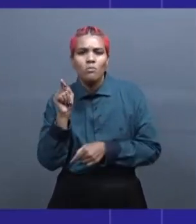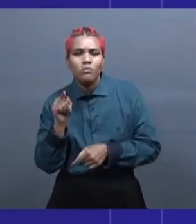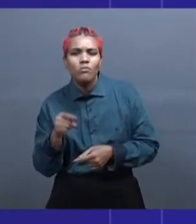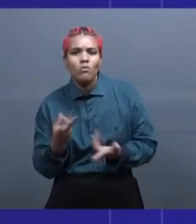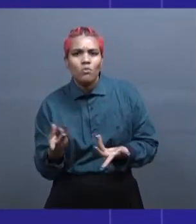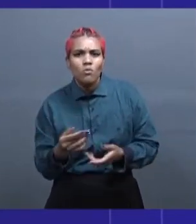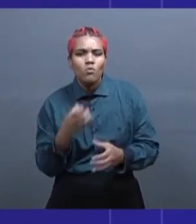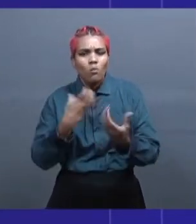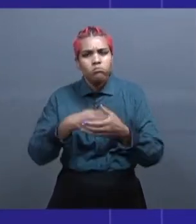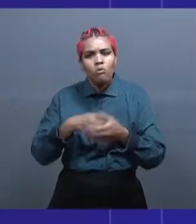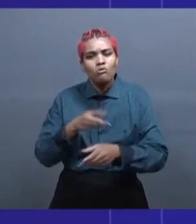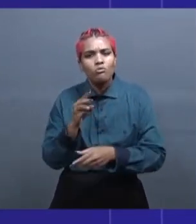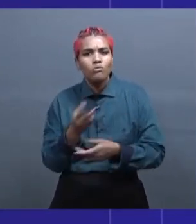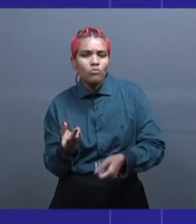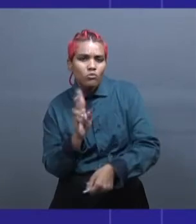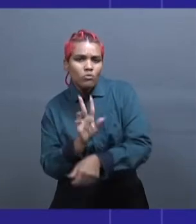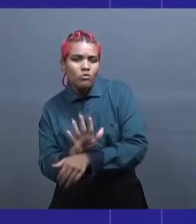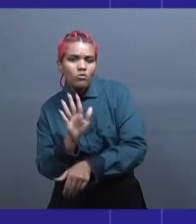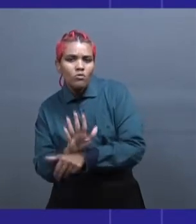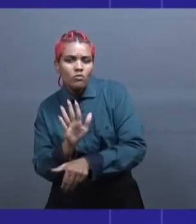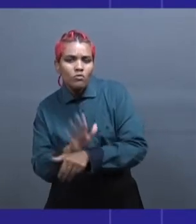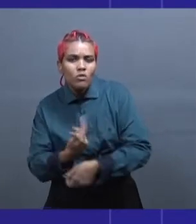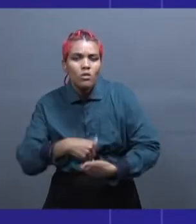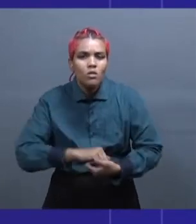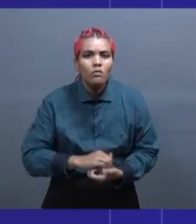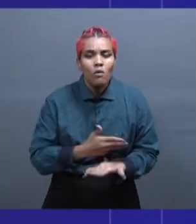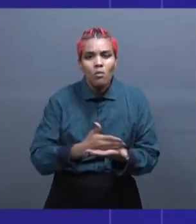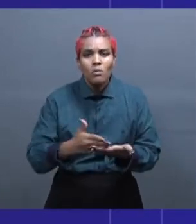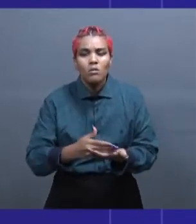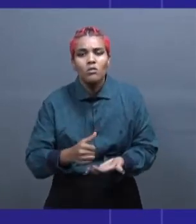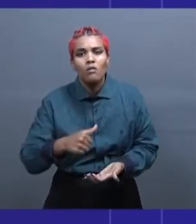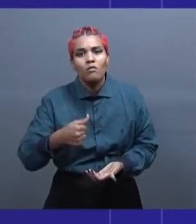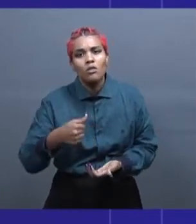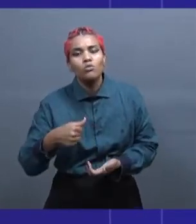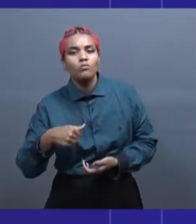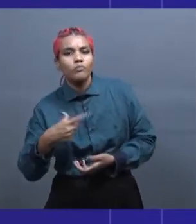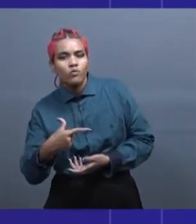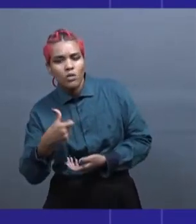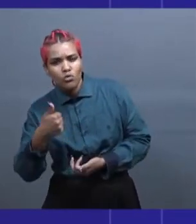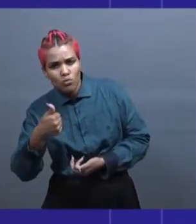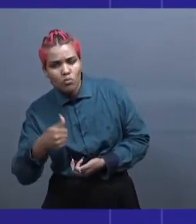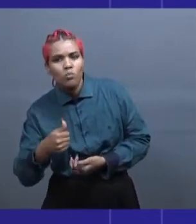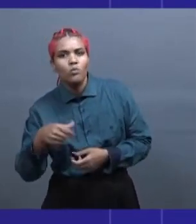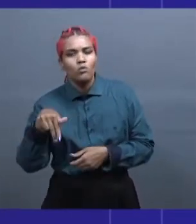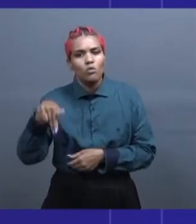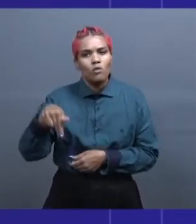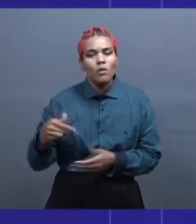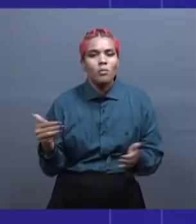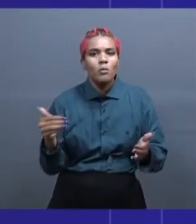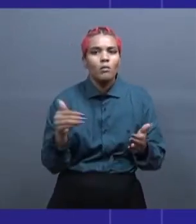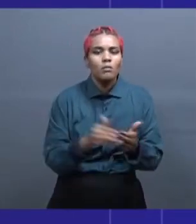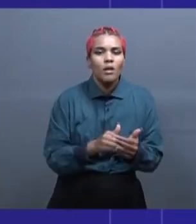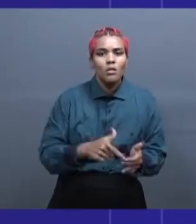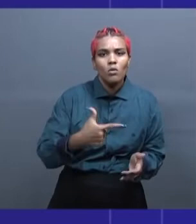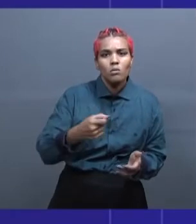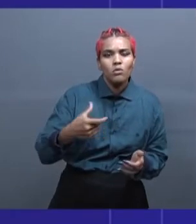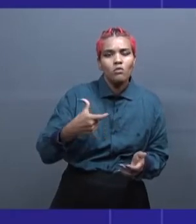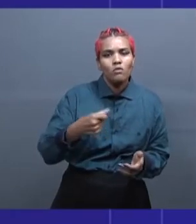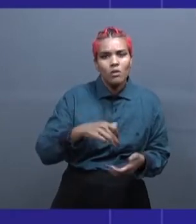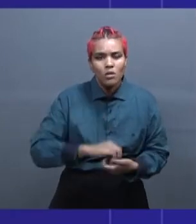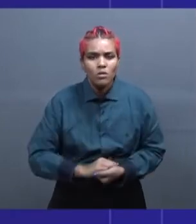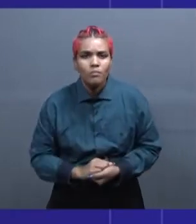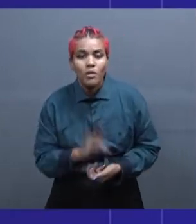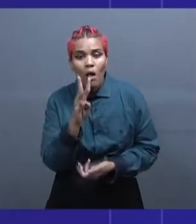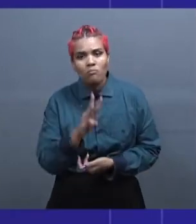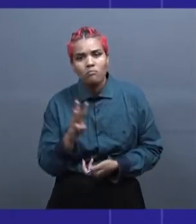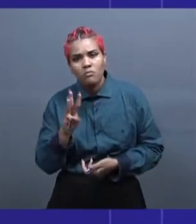as inscrições começaram no último dia 21 de novembro e vão até o dia 31 de janeiro de 2020 as informações completas você